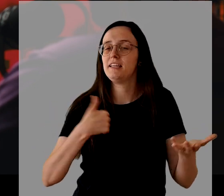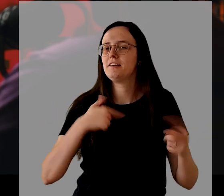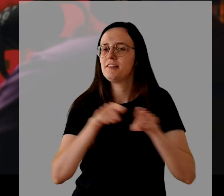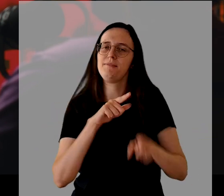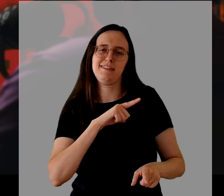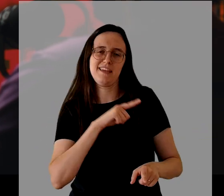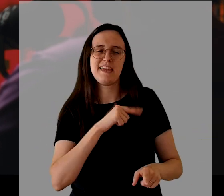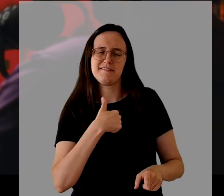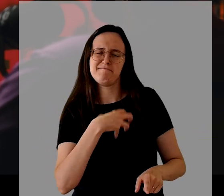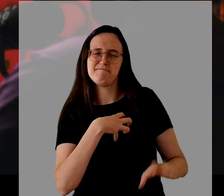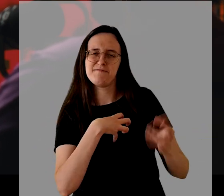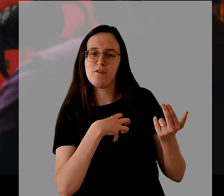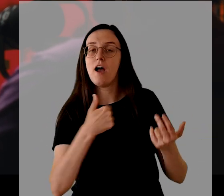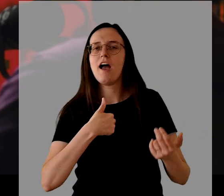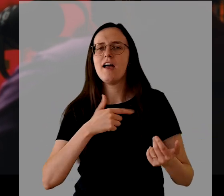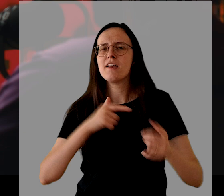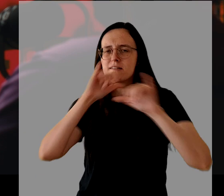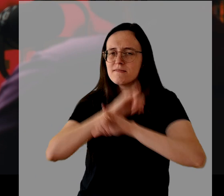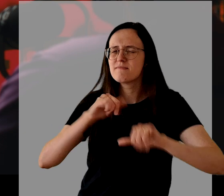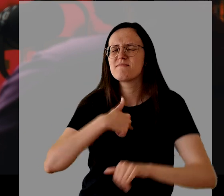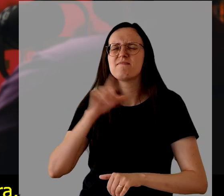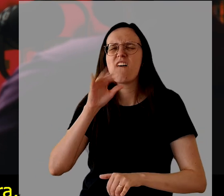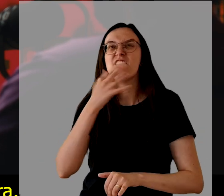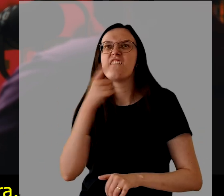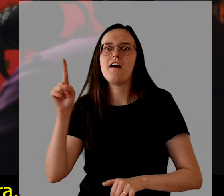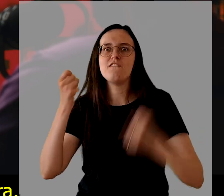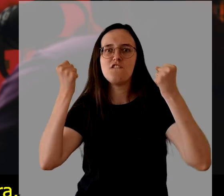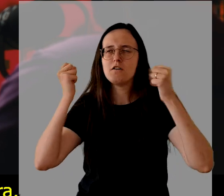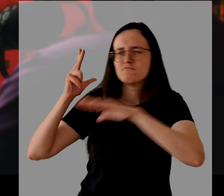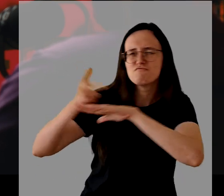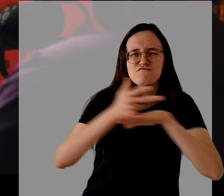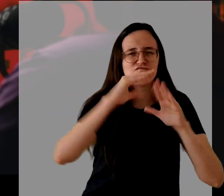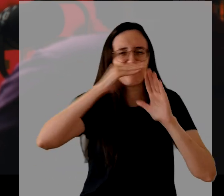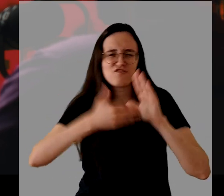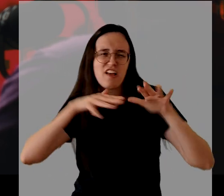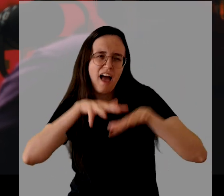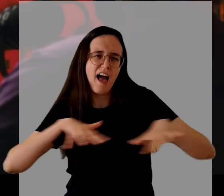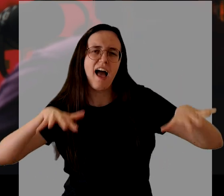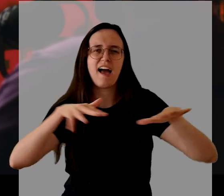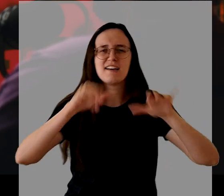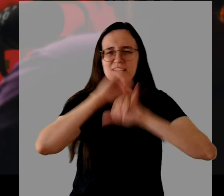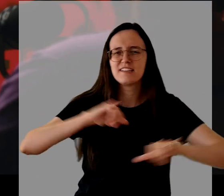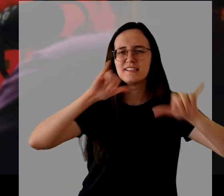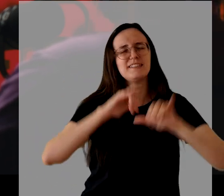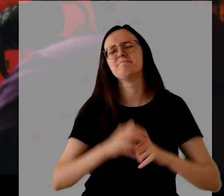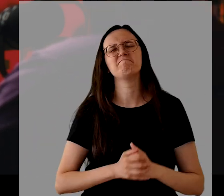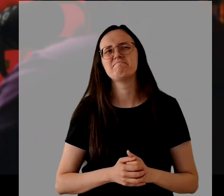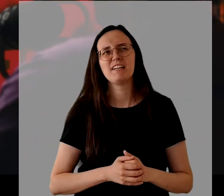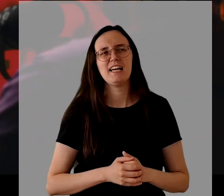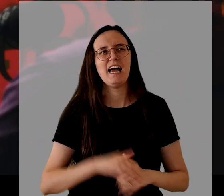isso também, eu não sou muito fã de fotografar publicidade, que também é aquela loucura, são diárias assim,